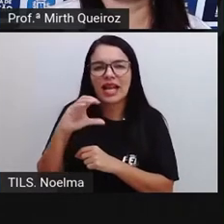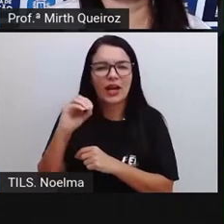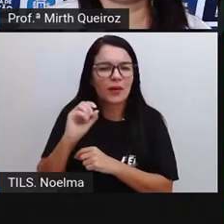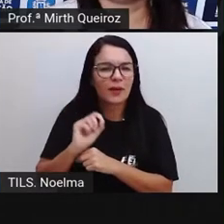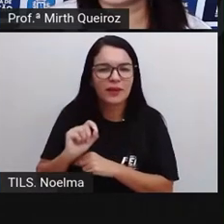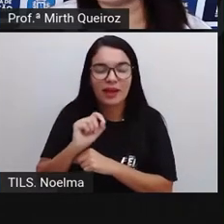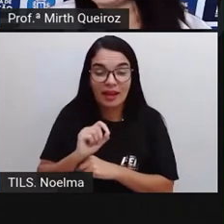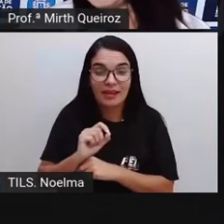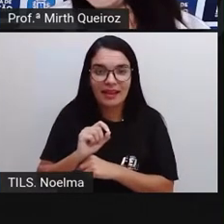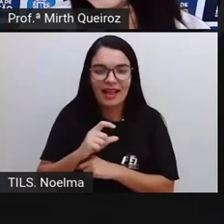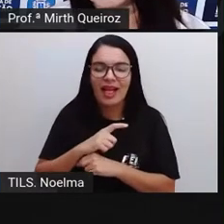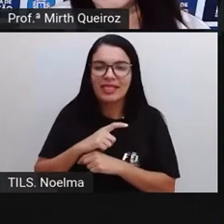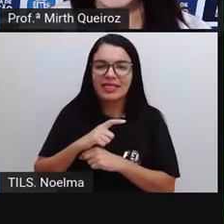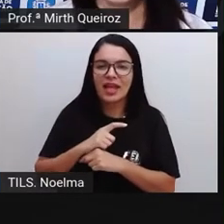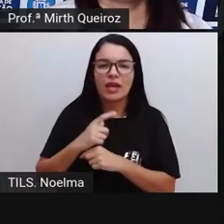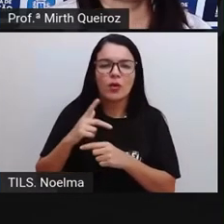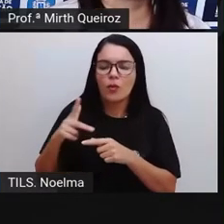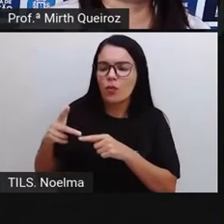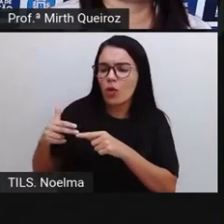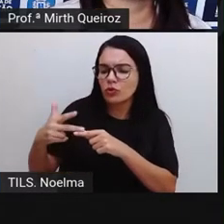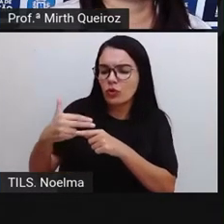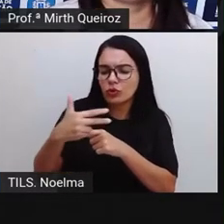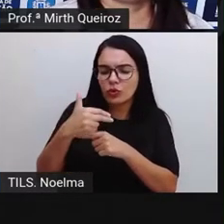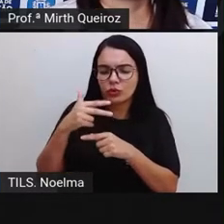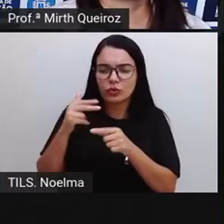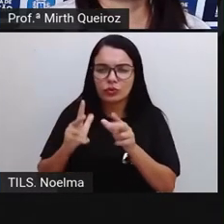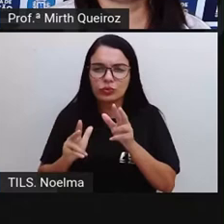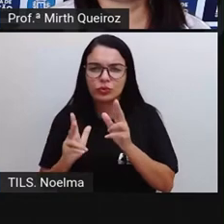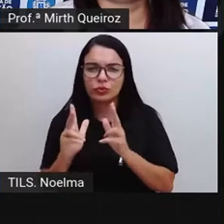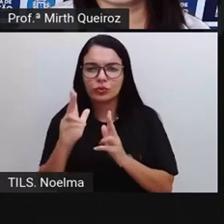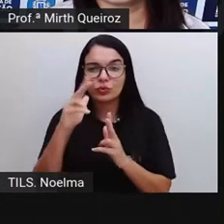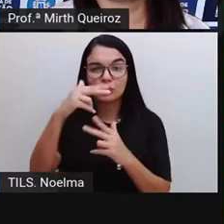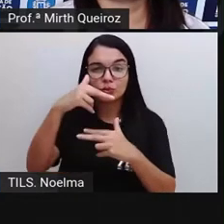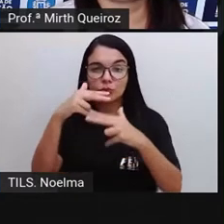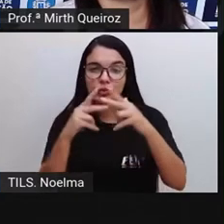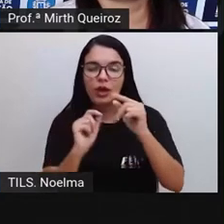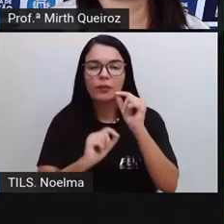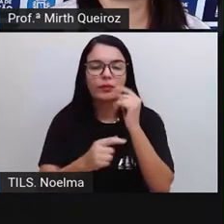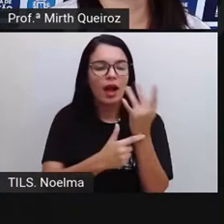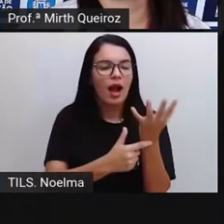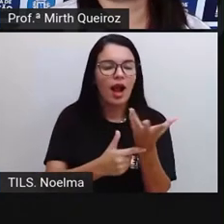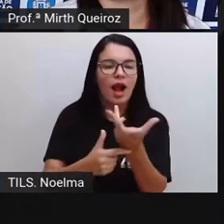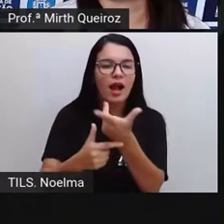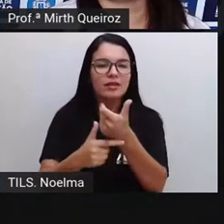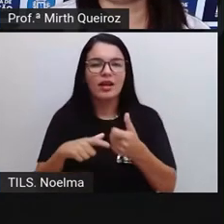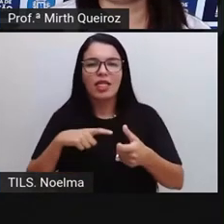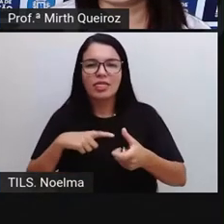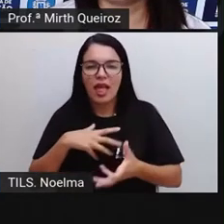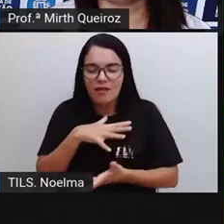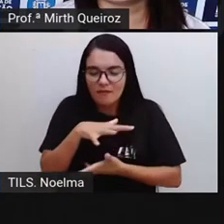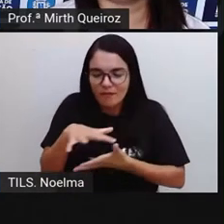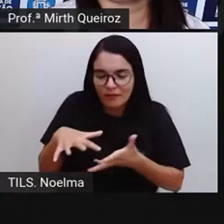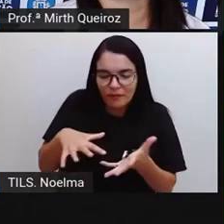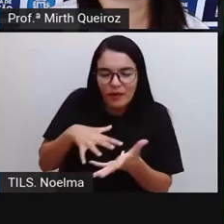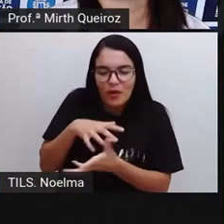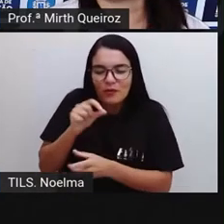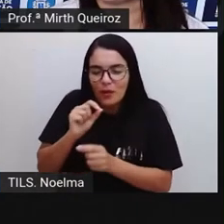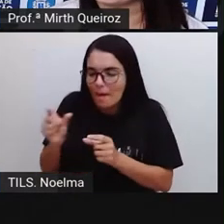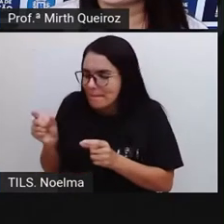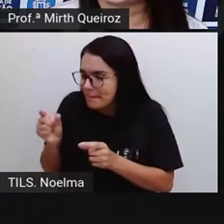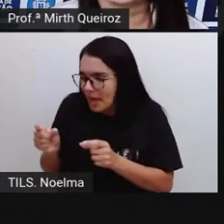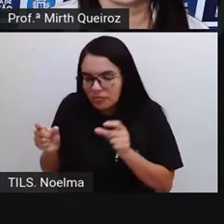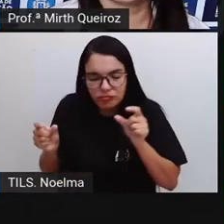para poder formar figuras. O mosaico é uma forma de arte que envolve a montagem de pequenos pedaços